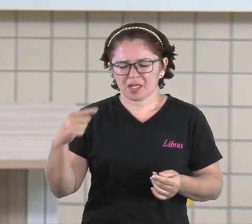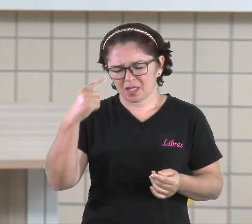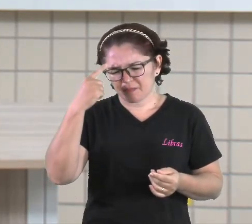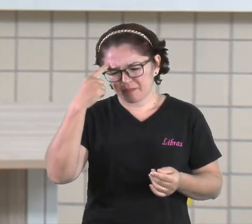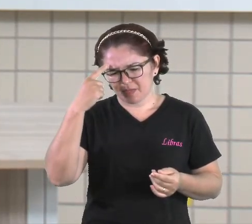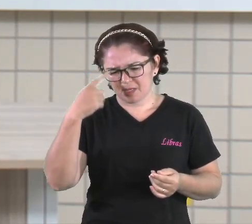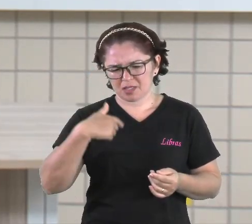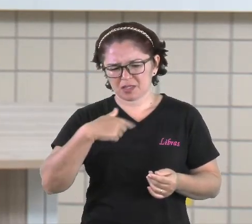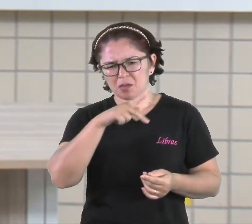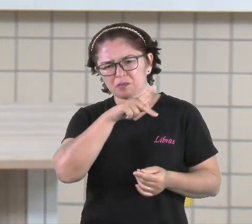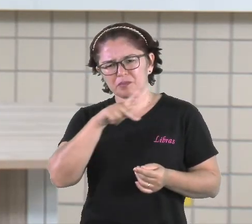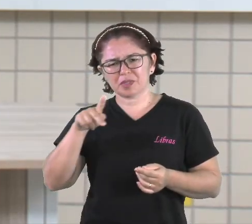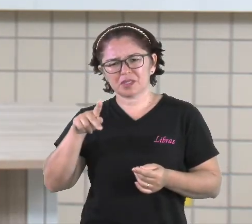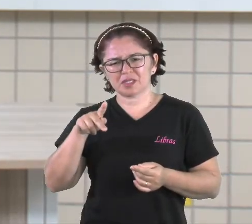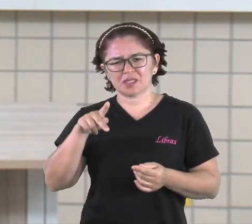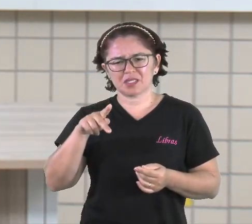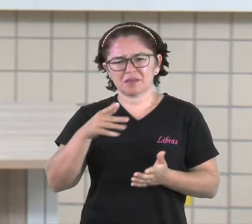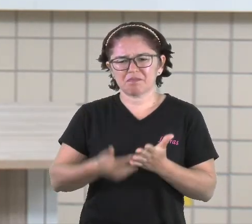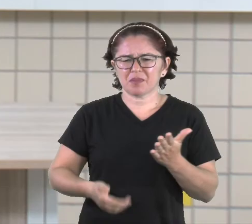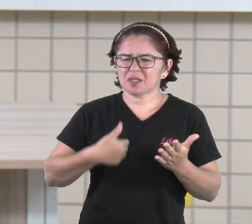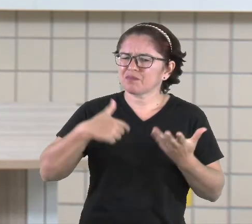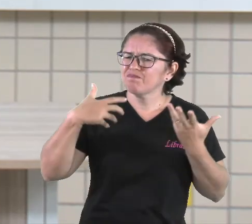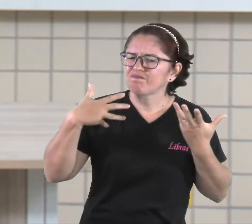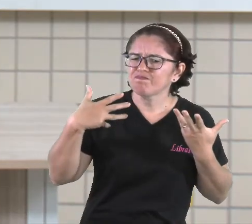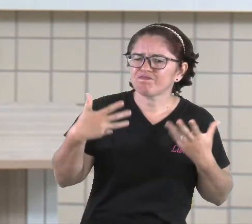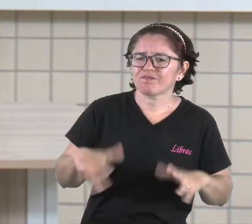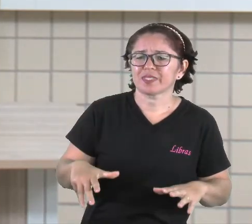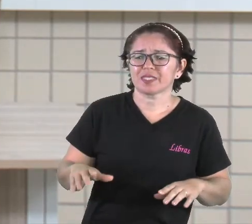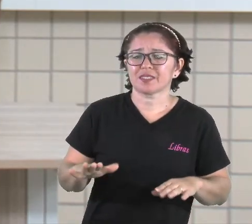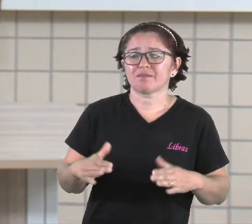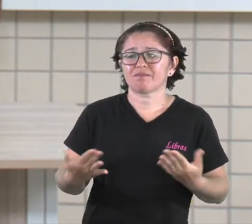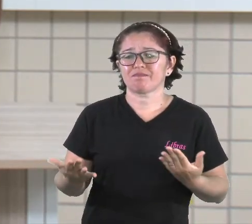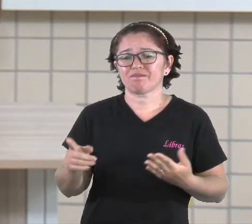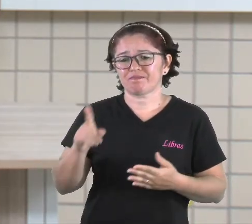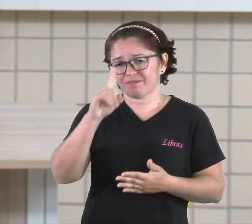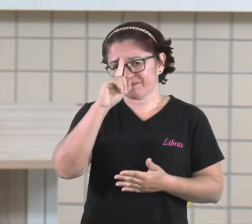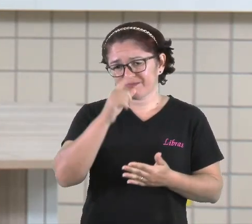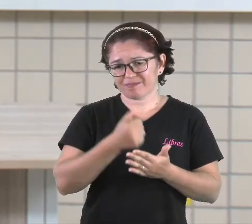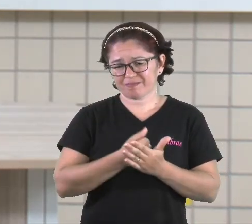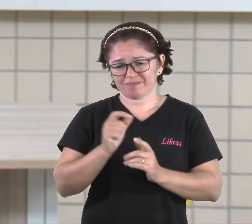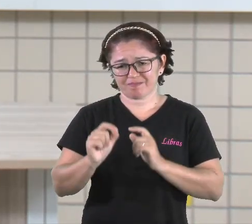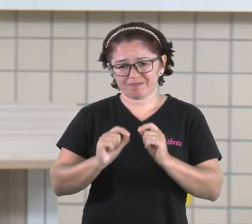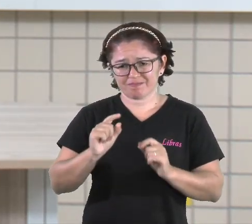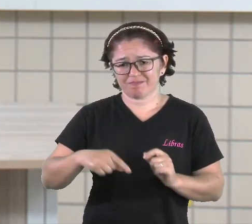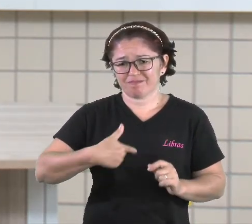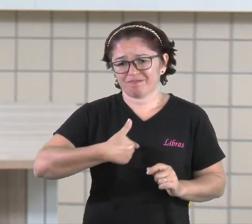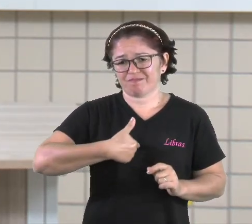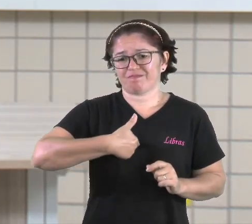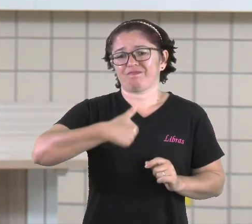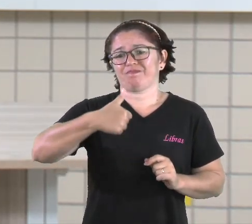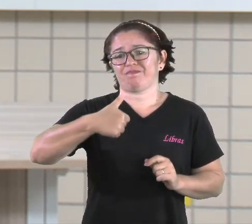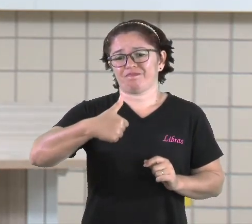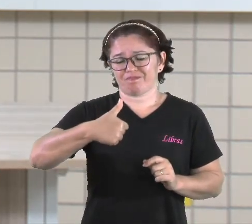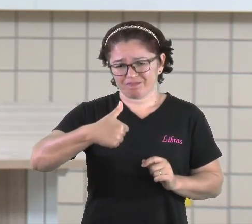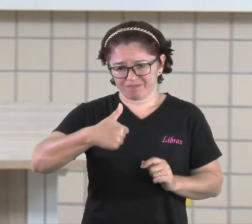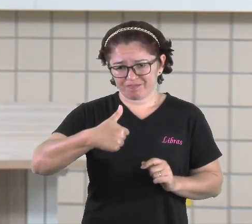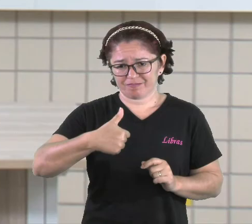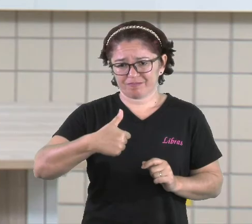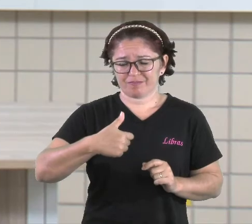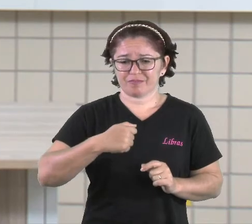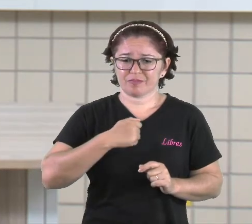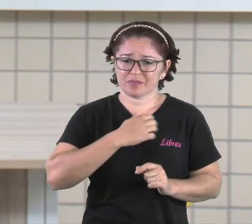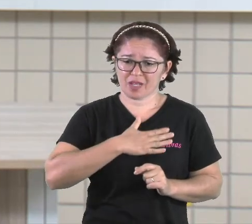de presidente da República, acabou cometendo suicídio no Palácio do Catete em agosto